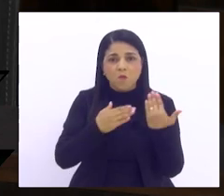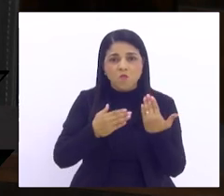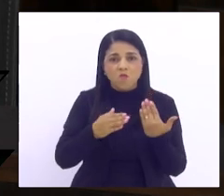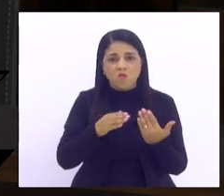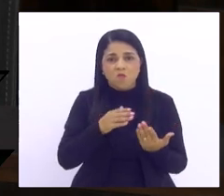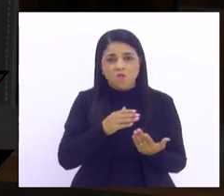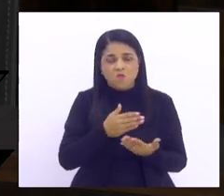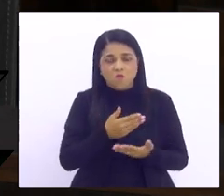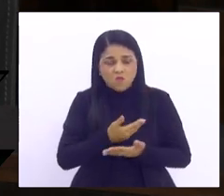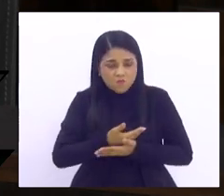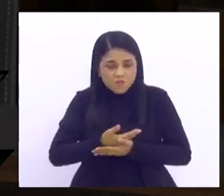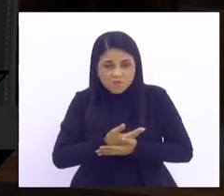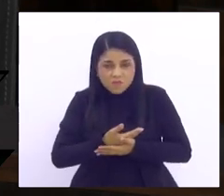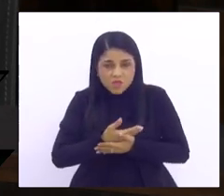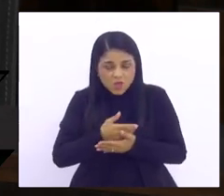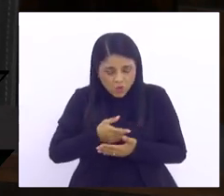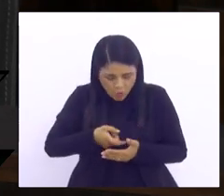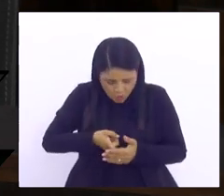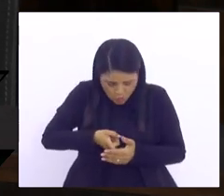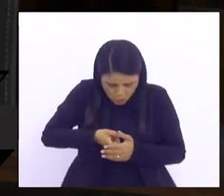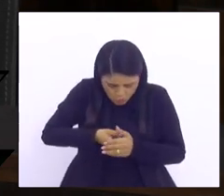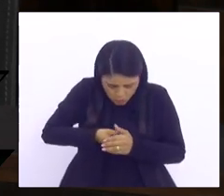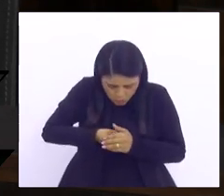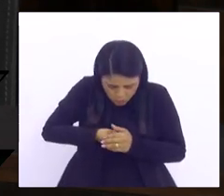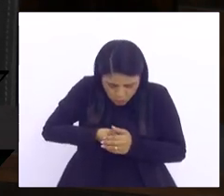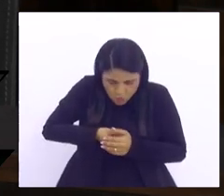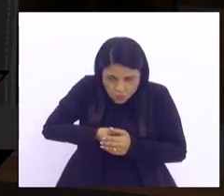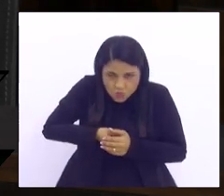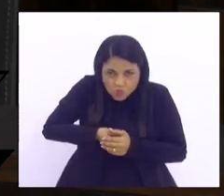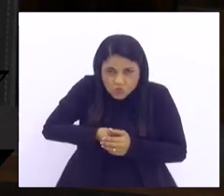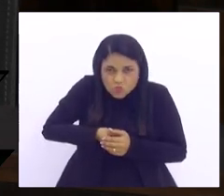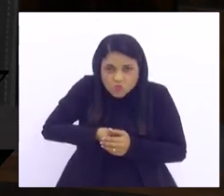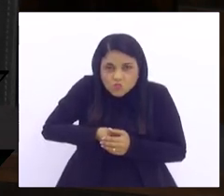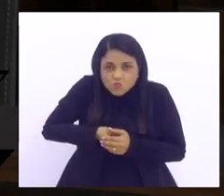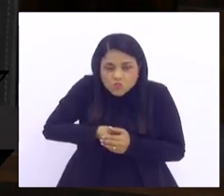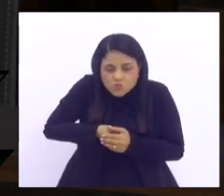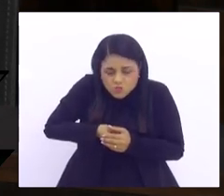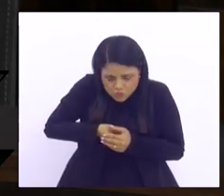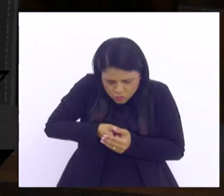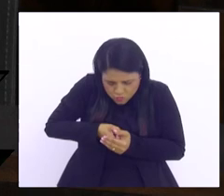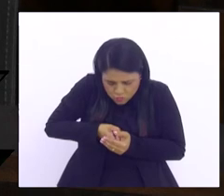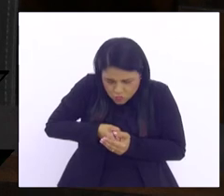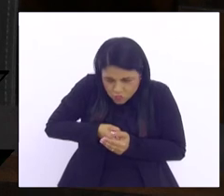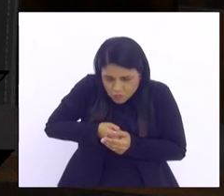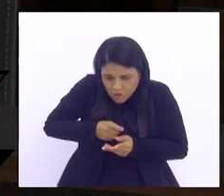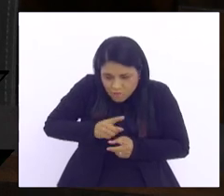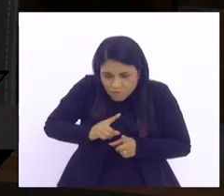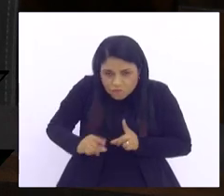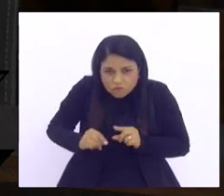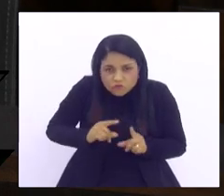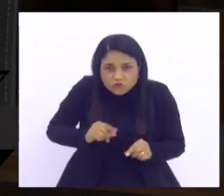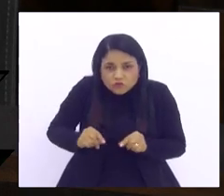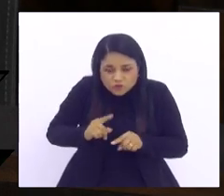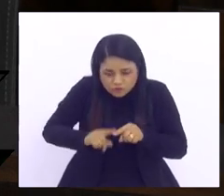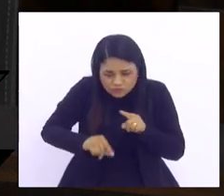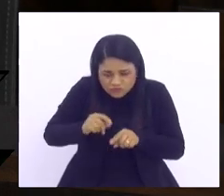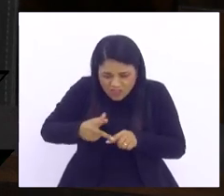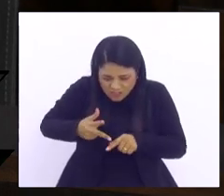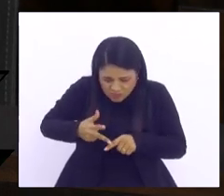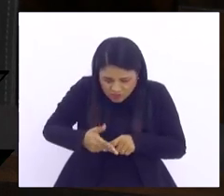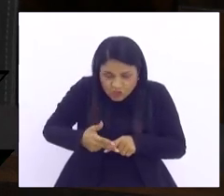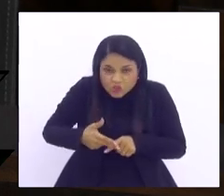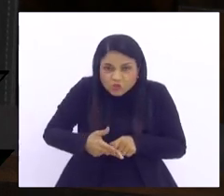que vai nascer, ele se encolhe no útero da mãe como quem quer fugir dos instrumentos cirúrgicos, daquela tesoura que